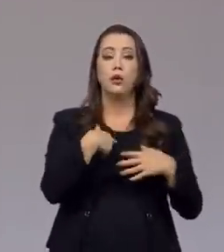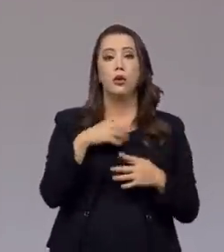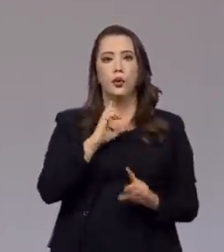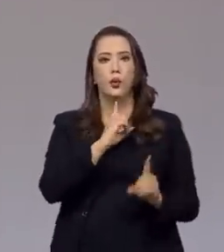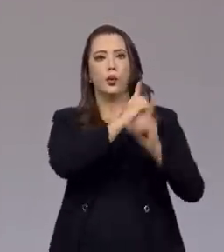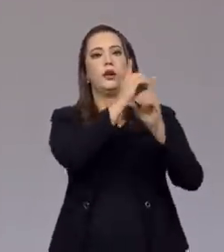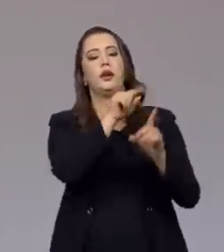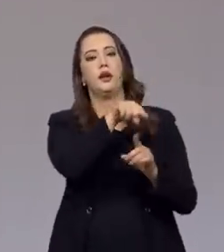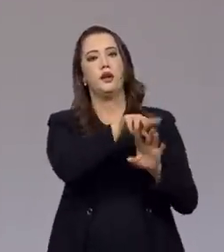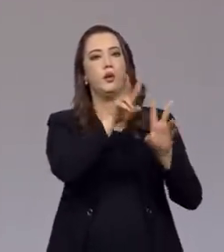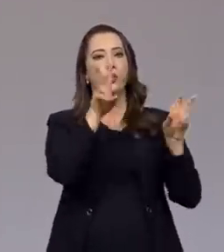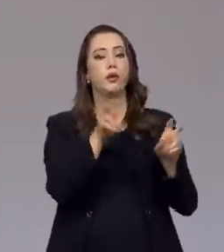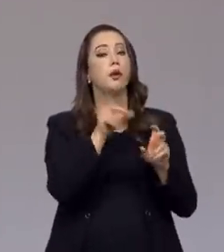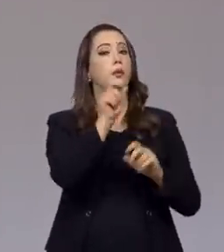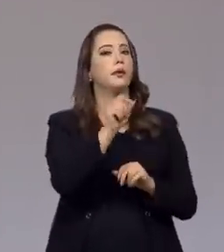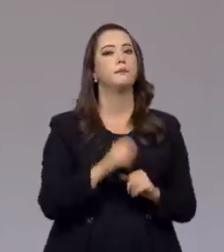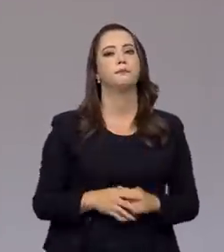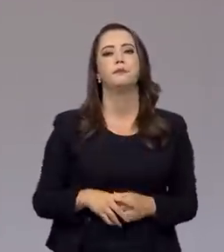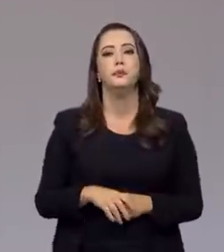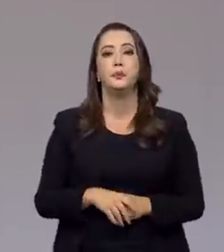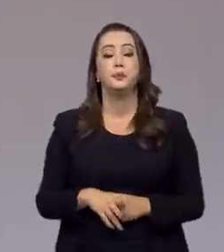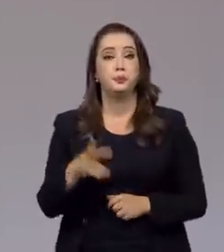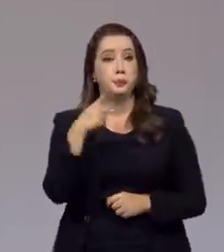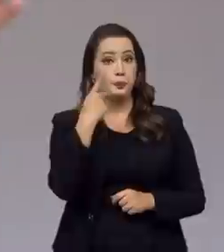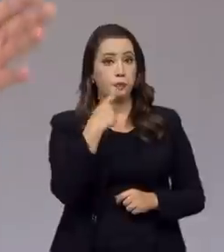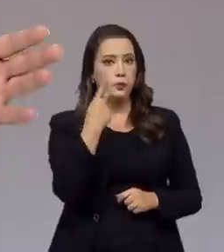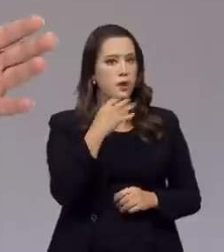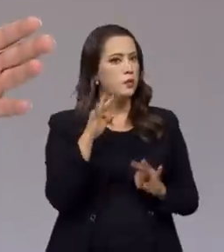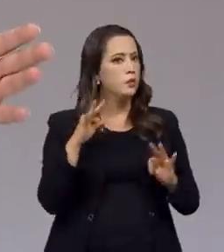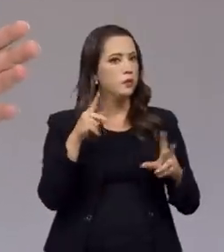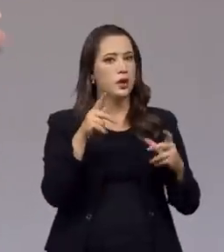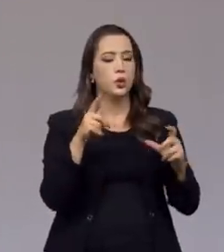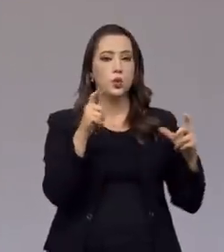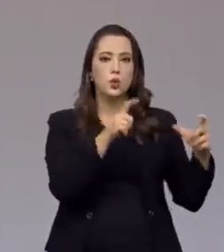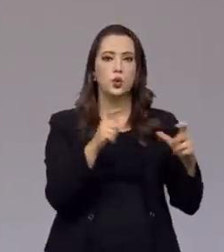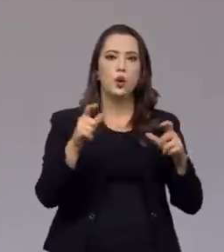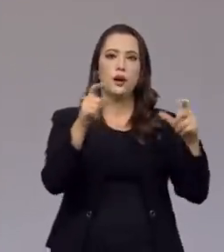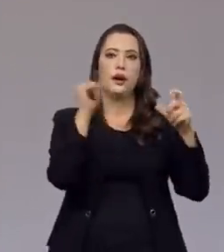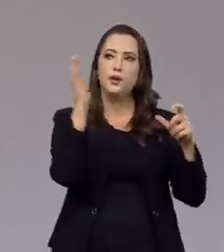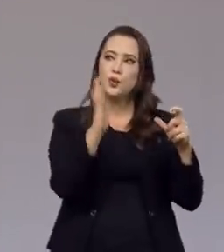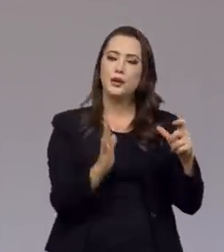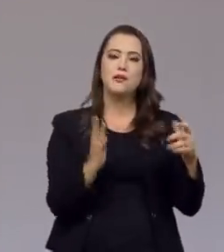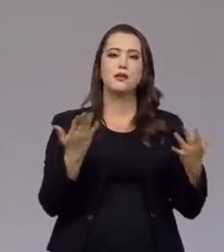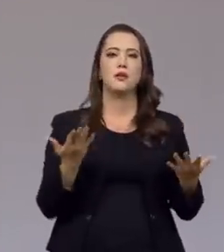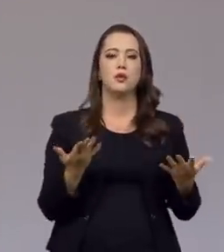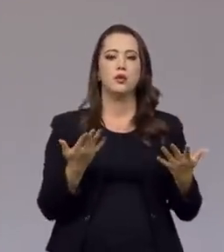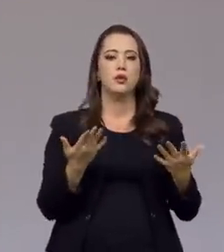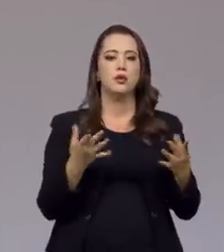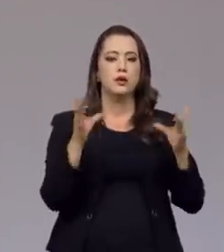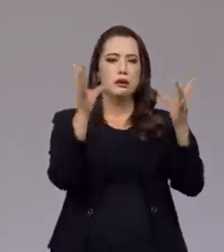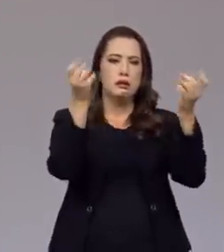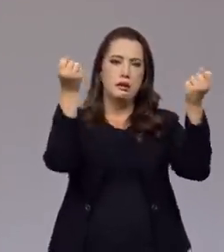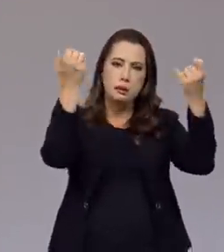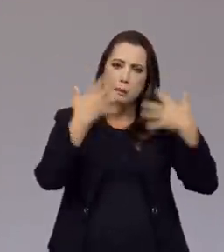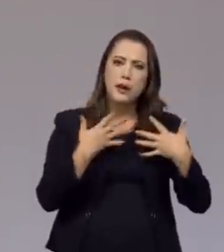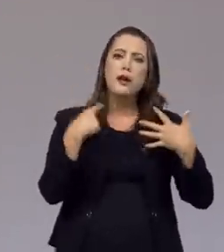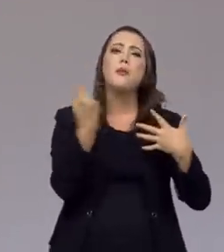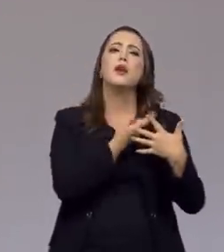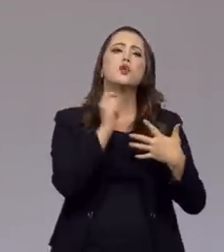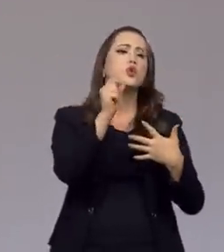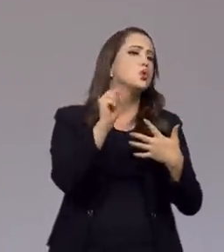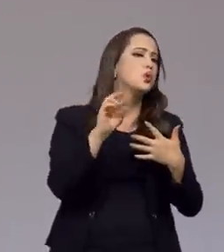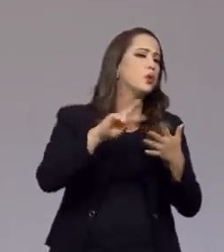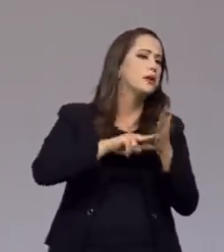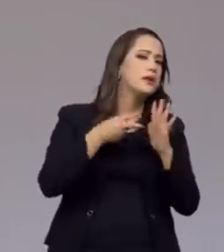eu me deparei com a circunstância de que a política vale para todos os biomas nacionais que ele que trouxesse a informação que acho que é importante também